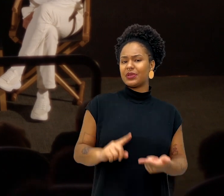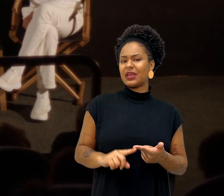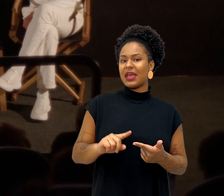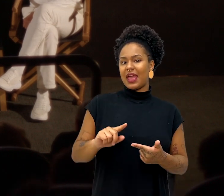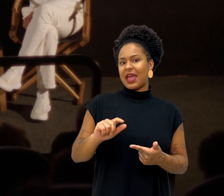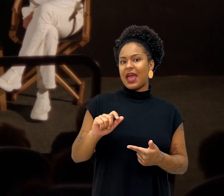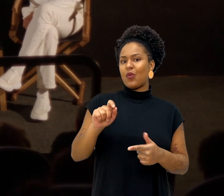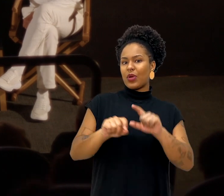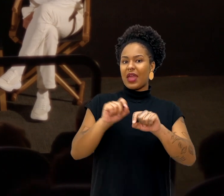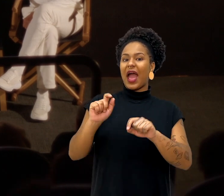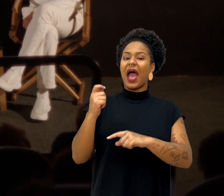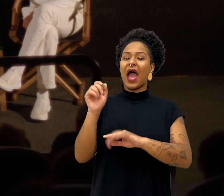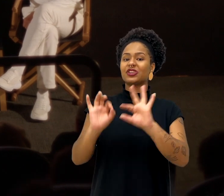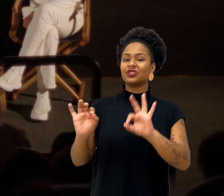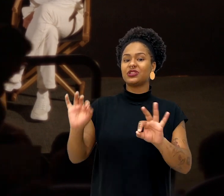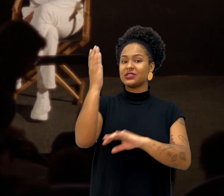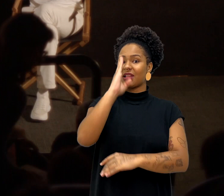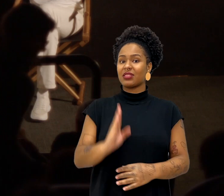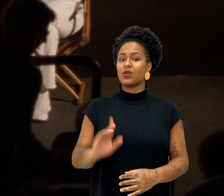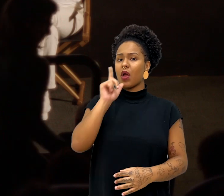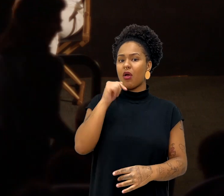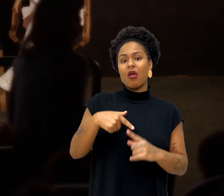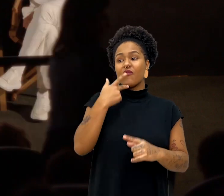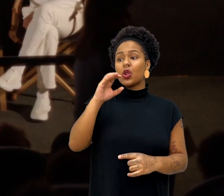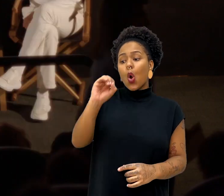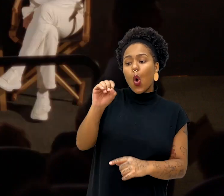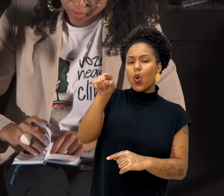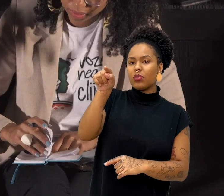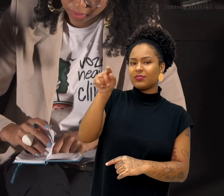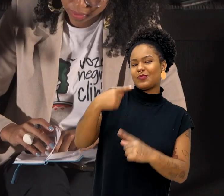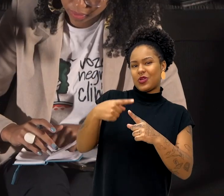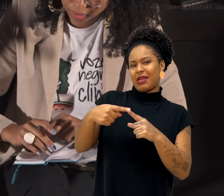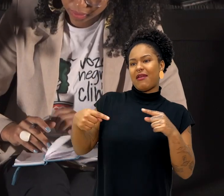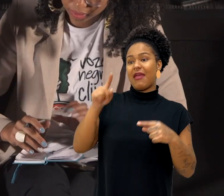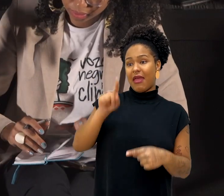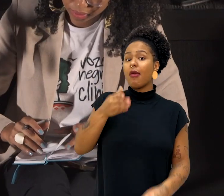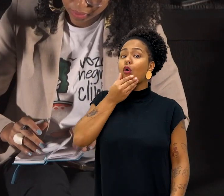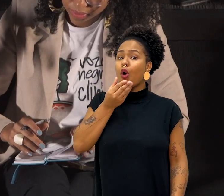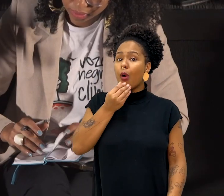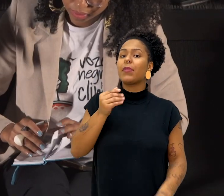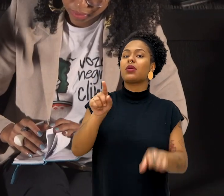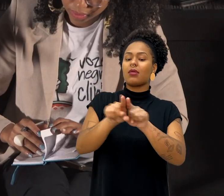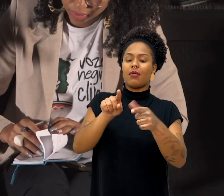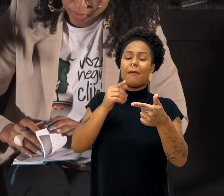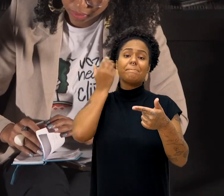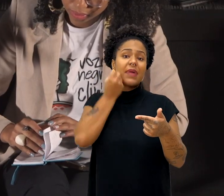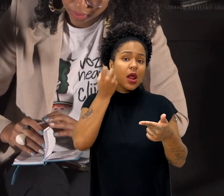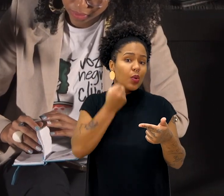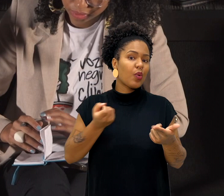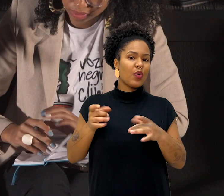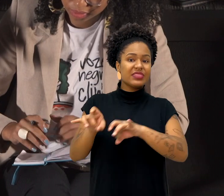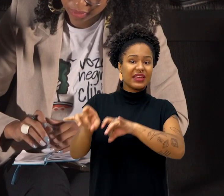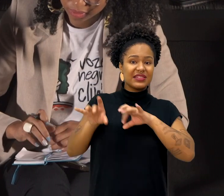Agência Nacional de Águas? E eu falo porque também, além de branco, são homens, tecnicistas. Né? E a